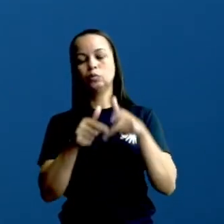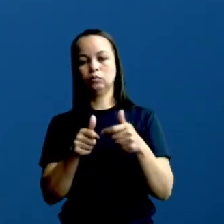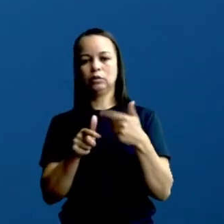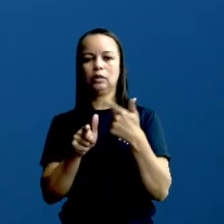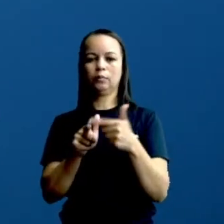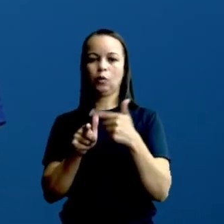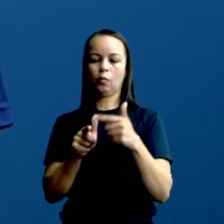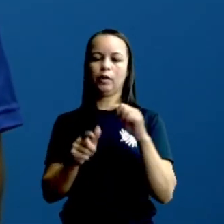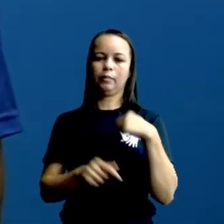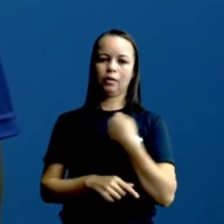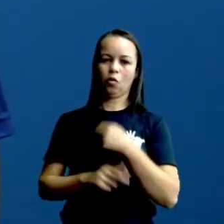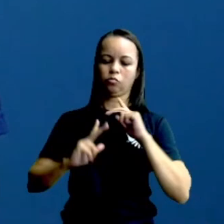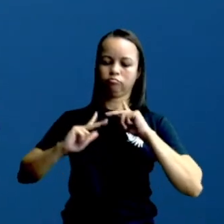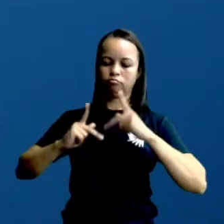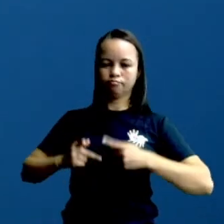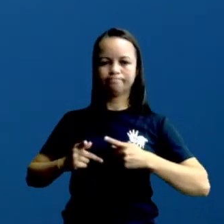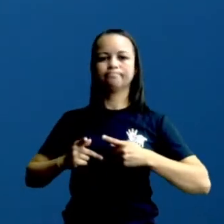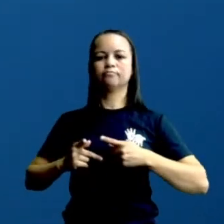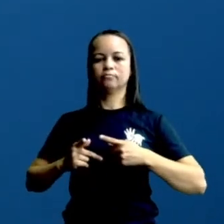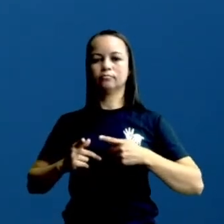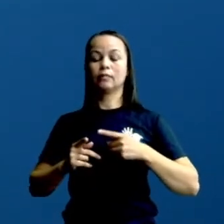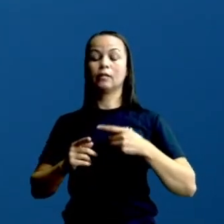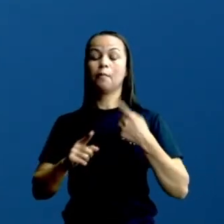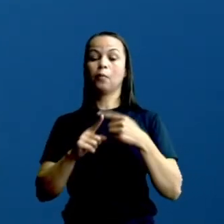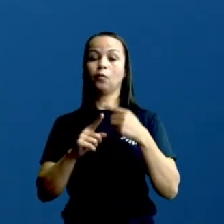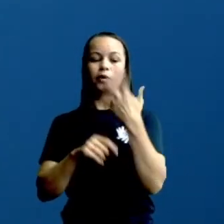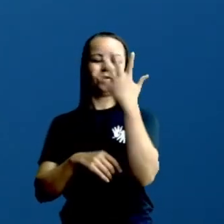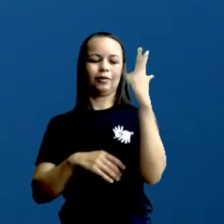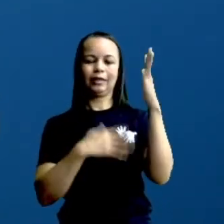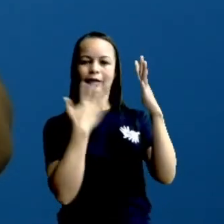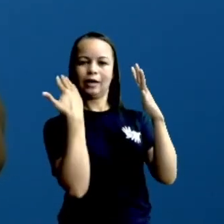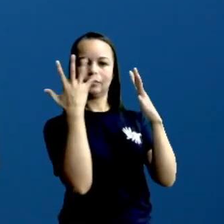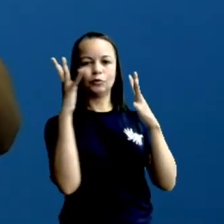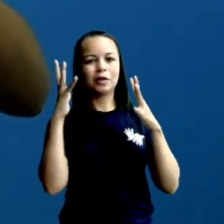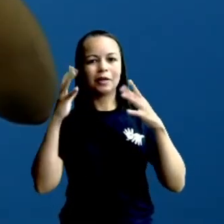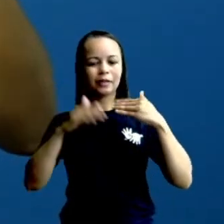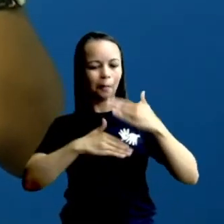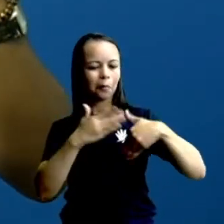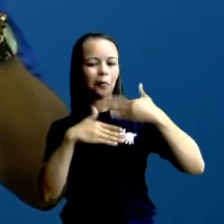nós, seres humanos. Porque o que a natureza produz, ela